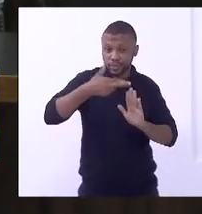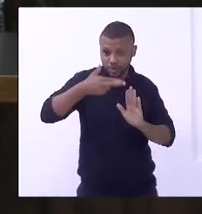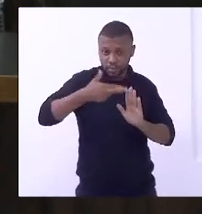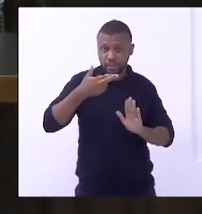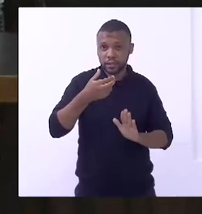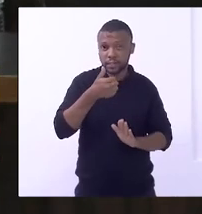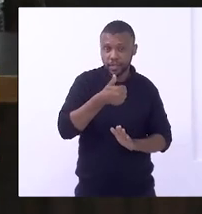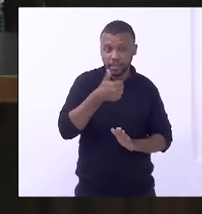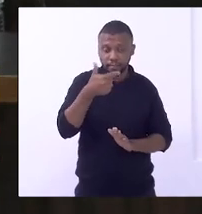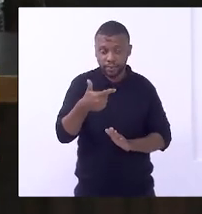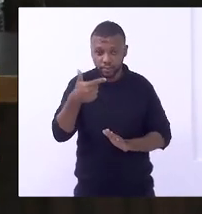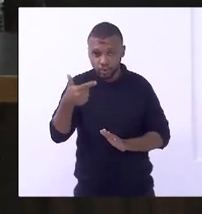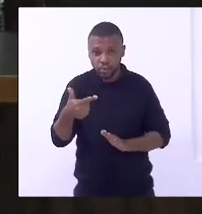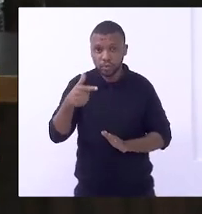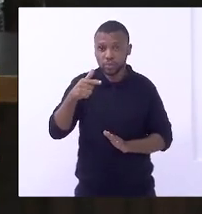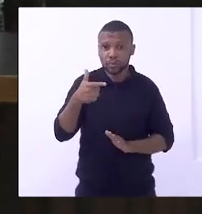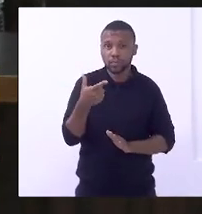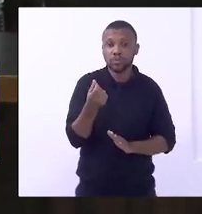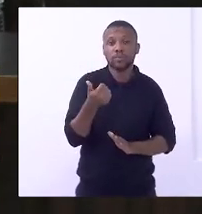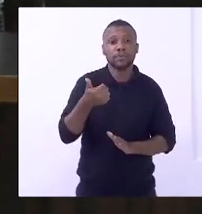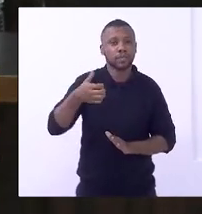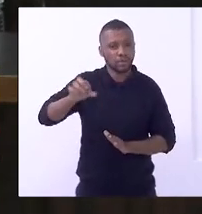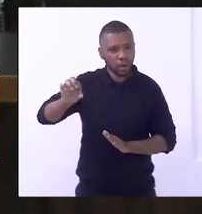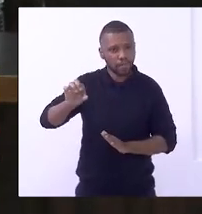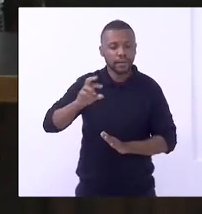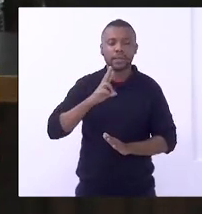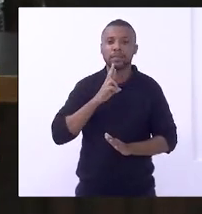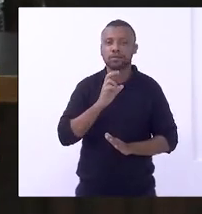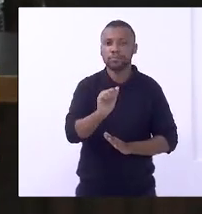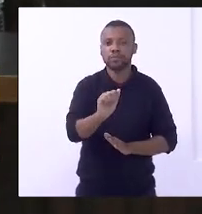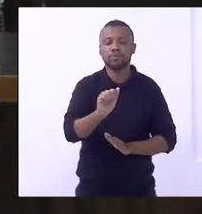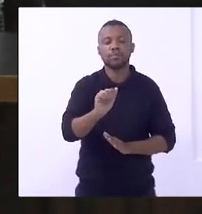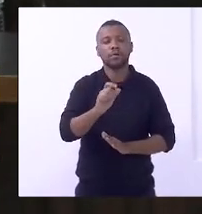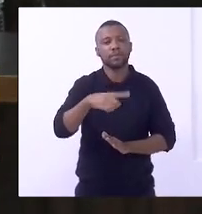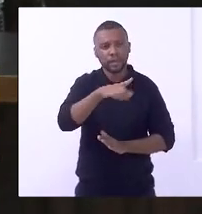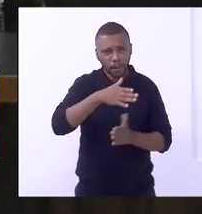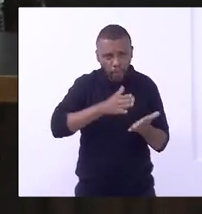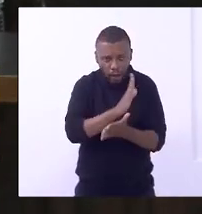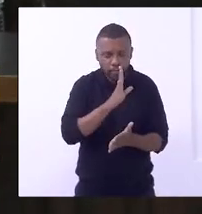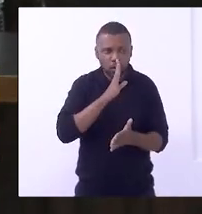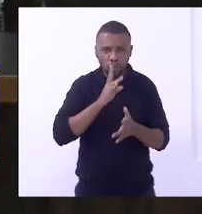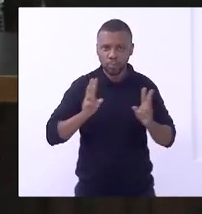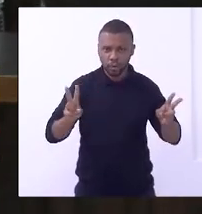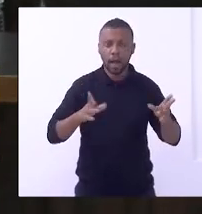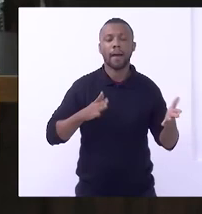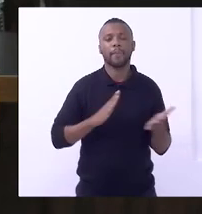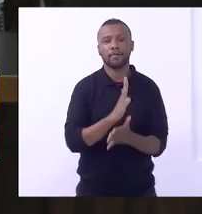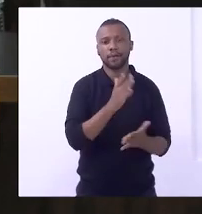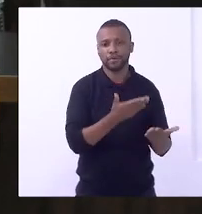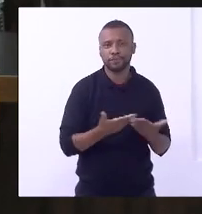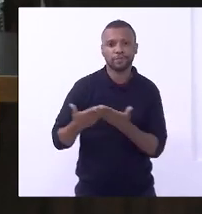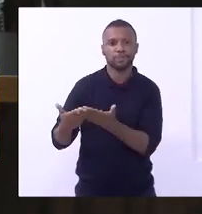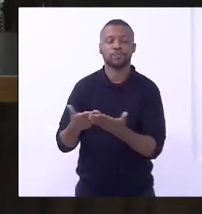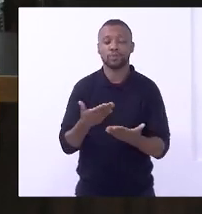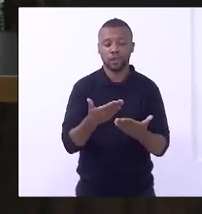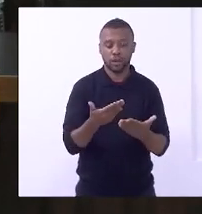122/2019 do deputado Rodrigo Amorim. Senhores que aprovam, permaneçam como estão. Aprovado. Há sobre a mesa